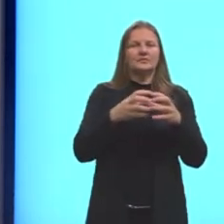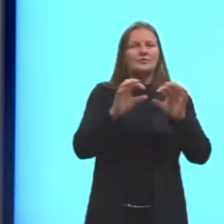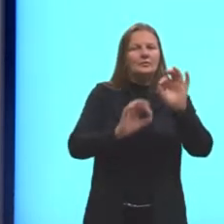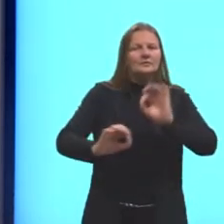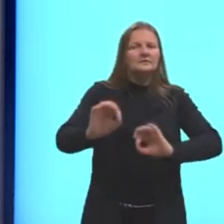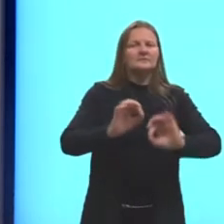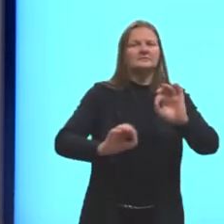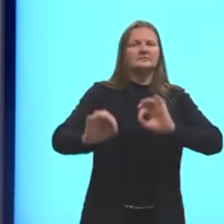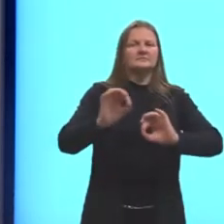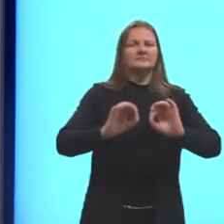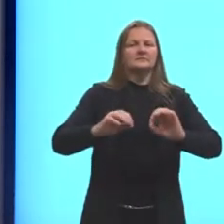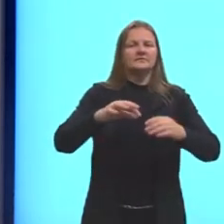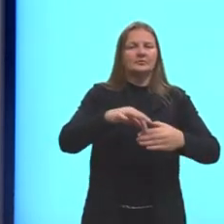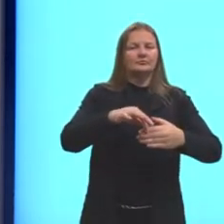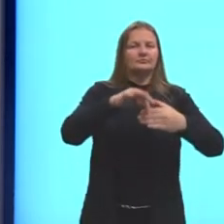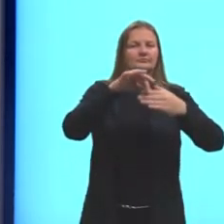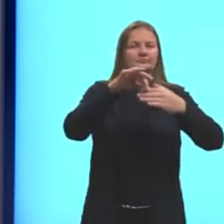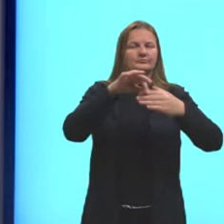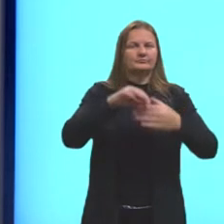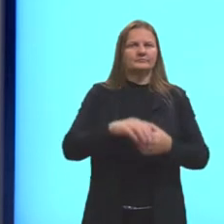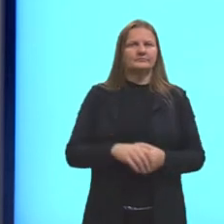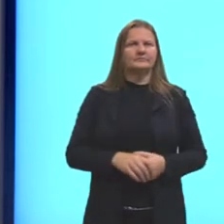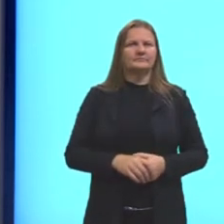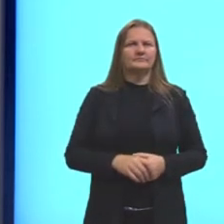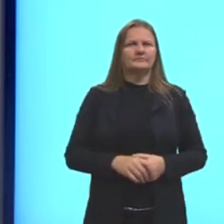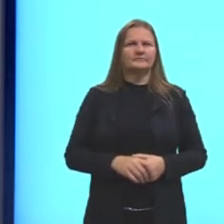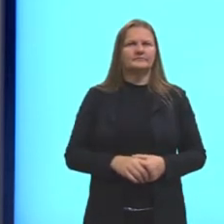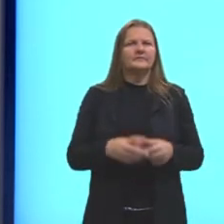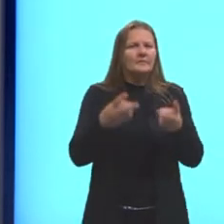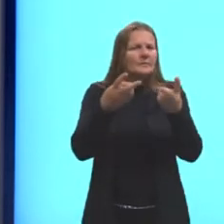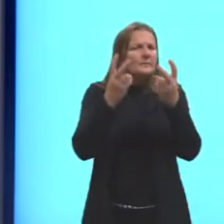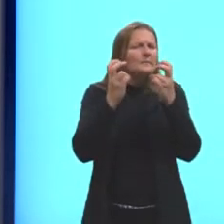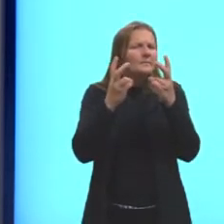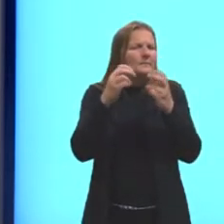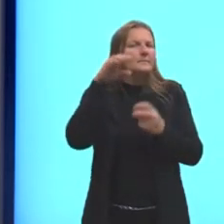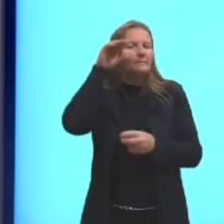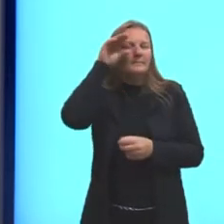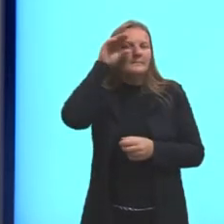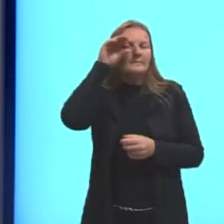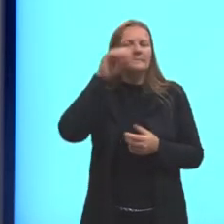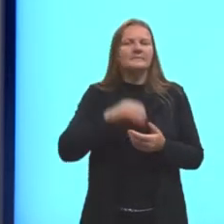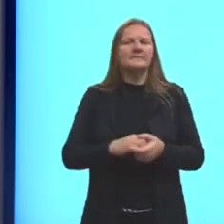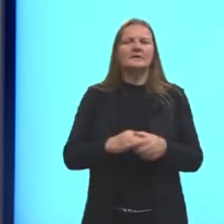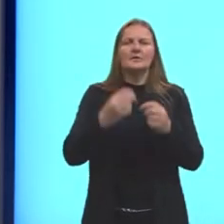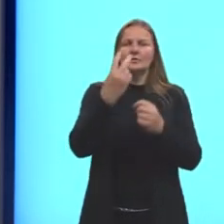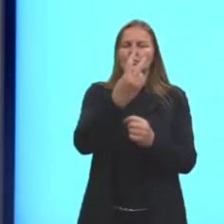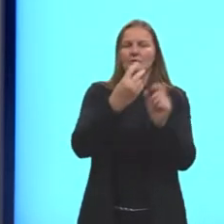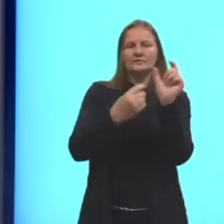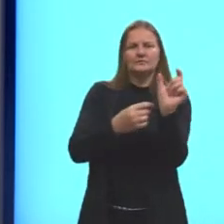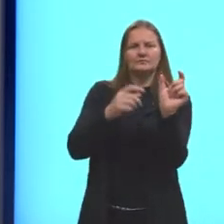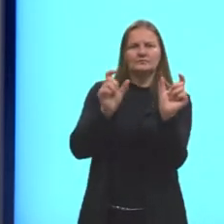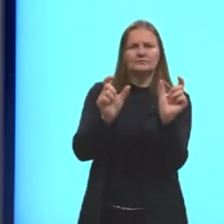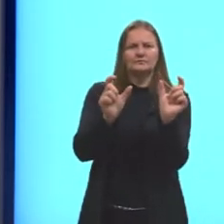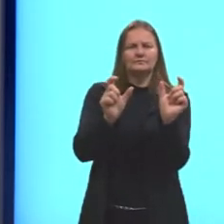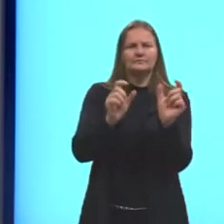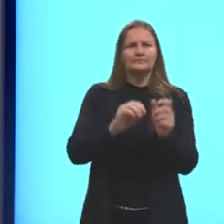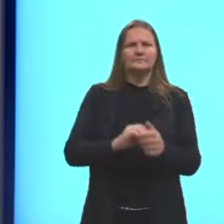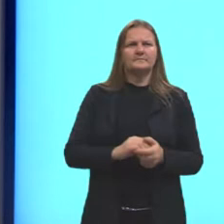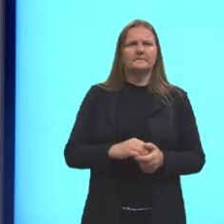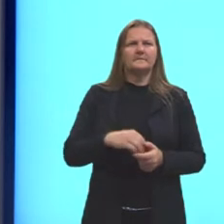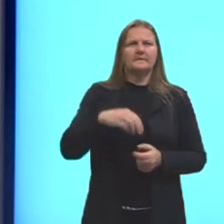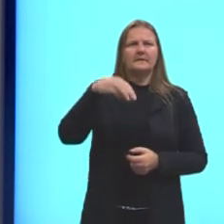utilizar a evidência Tá então não tem o seguinte nos dois primeiros termos